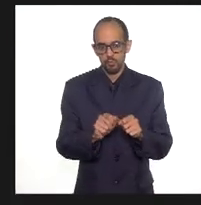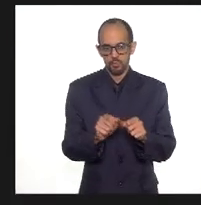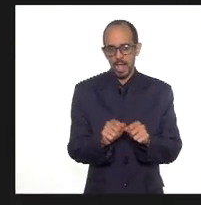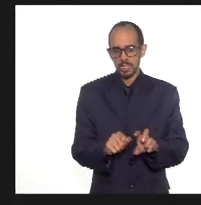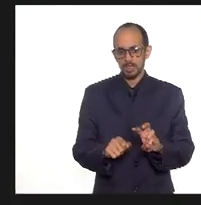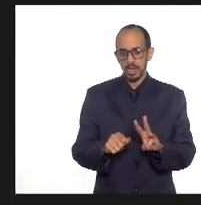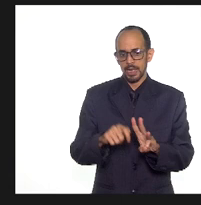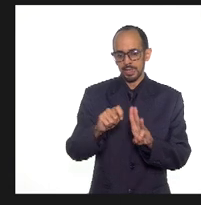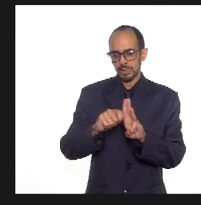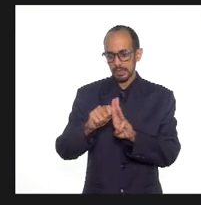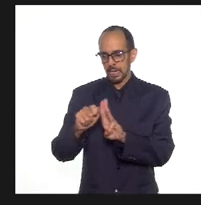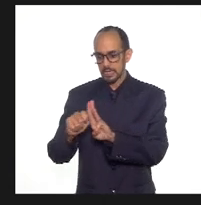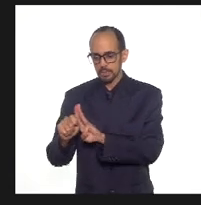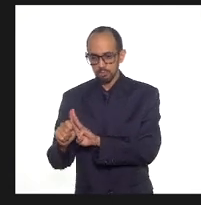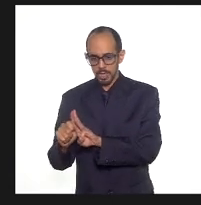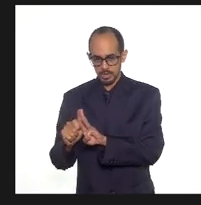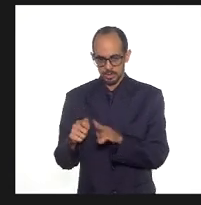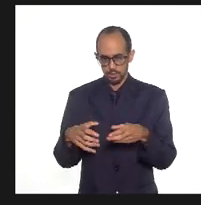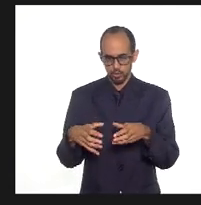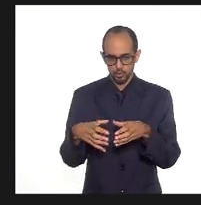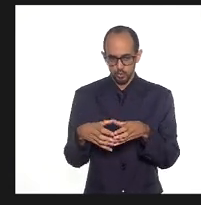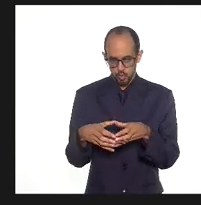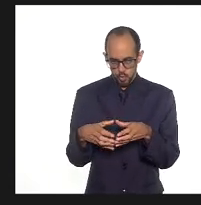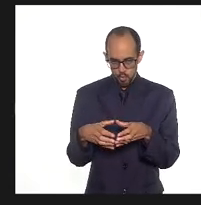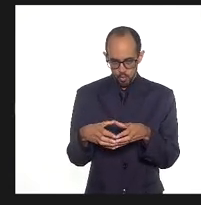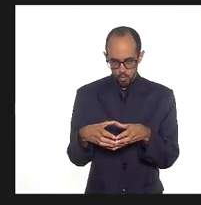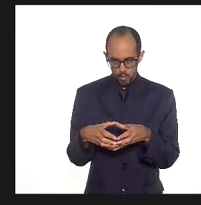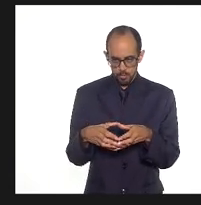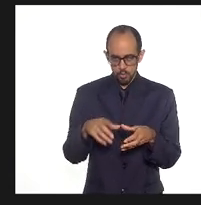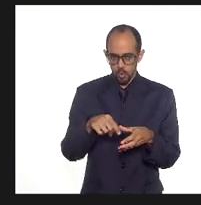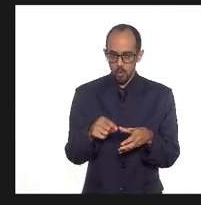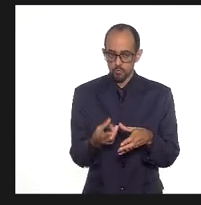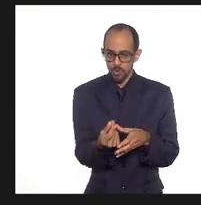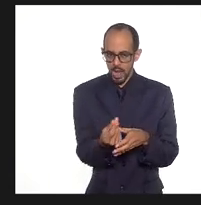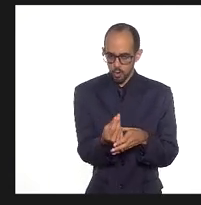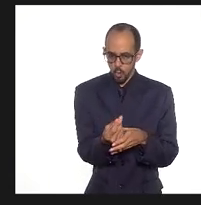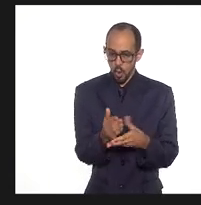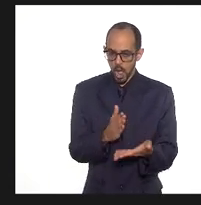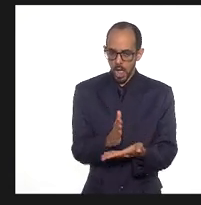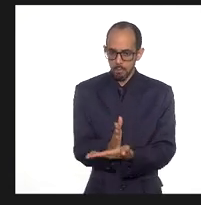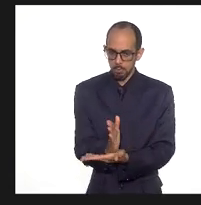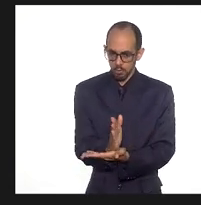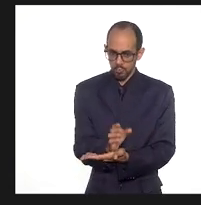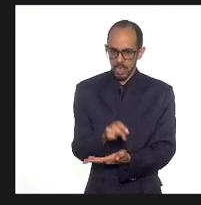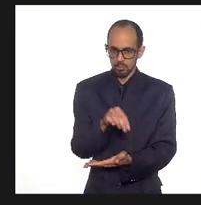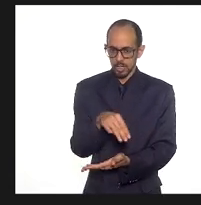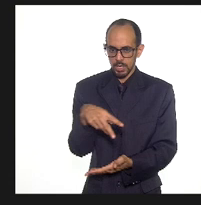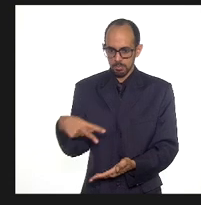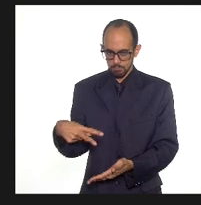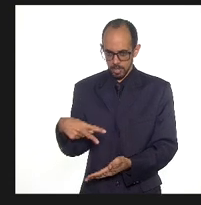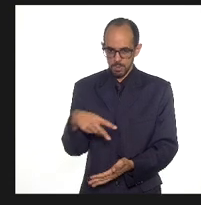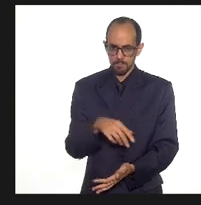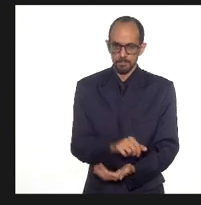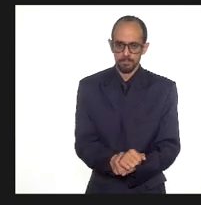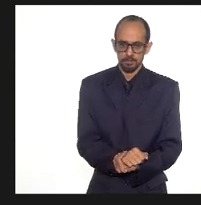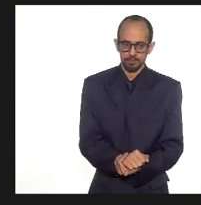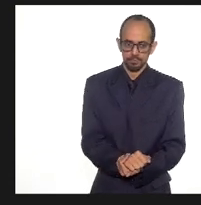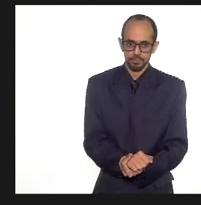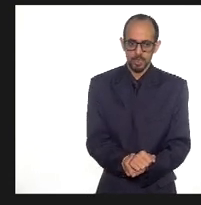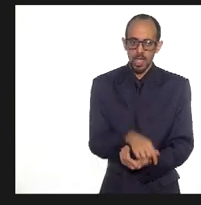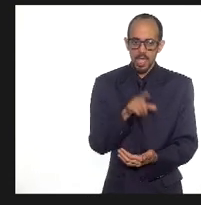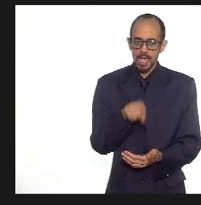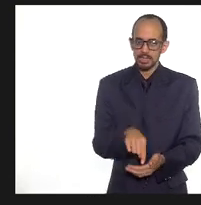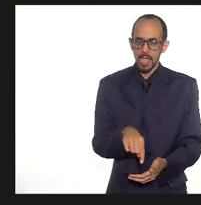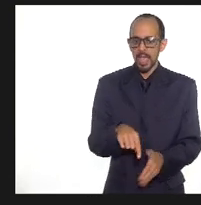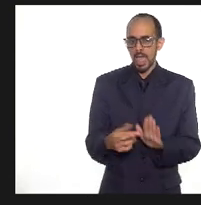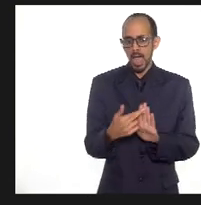os abatimentos em conformidade com o valor chancelado pela ANP. Tá? Então, essa é a nossa